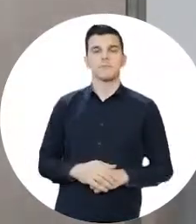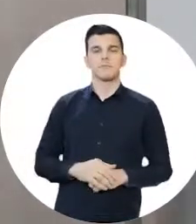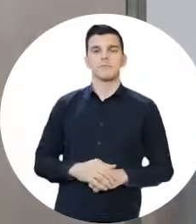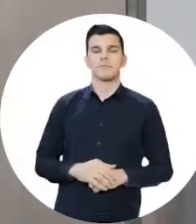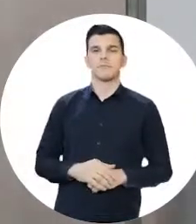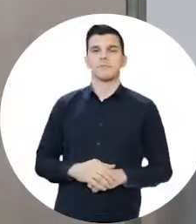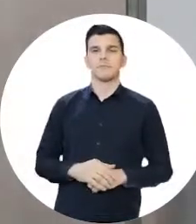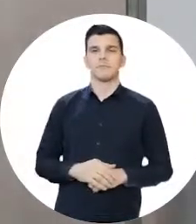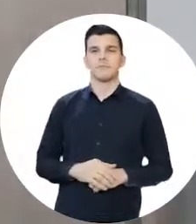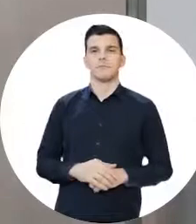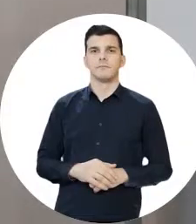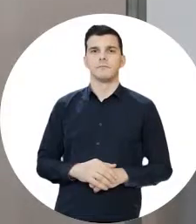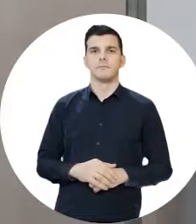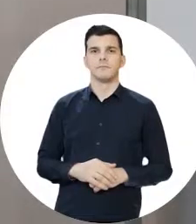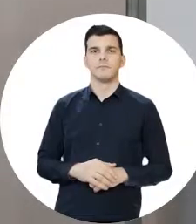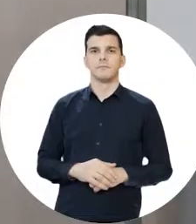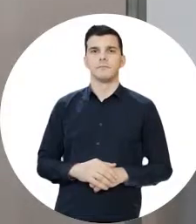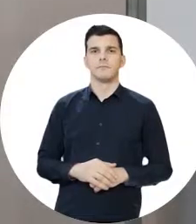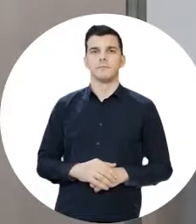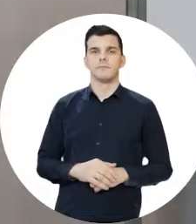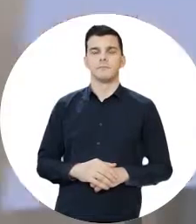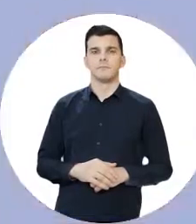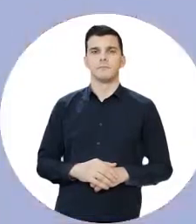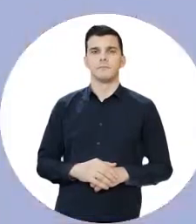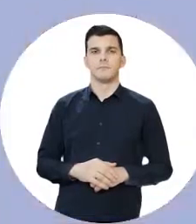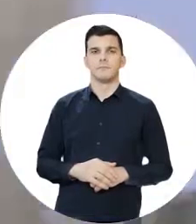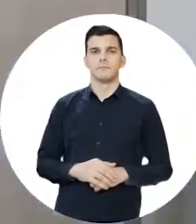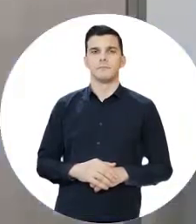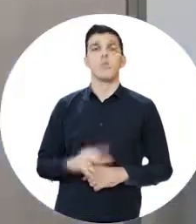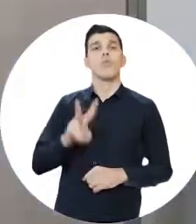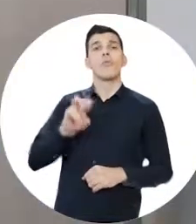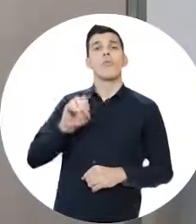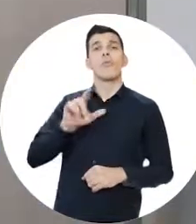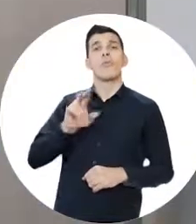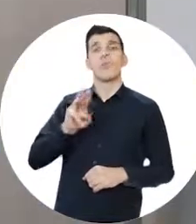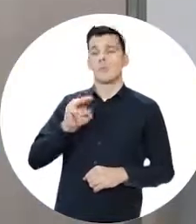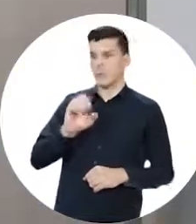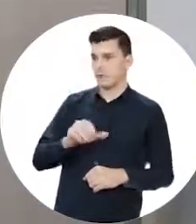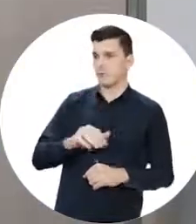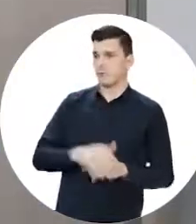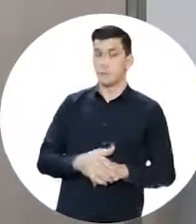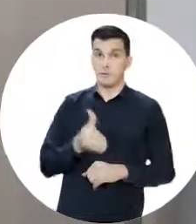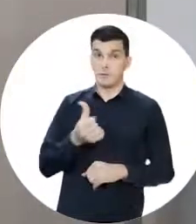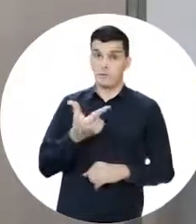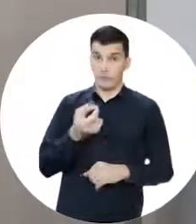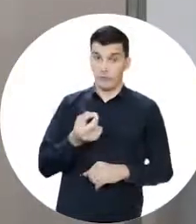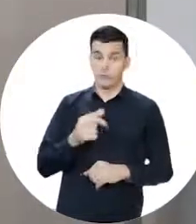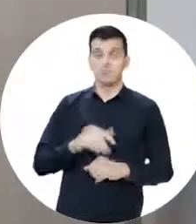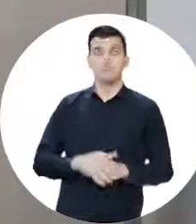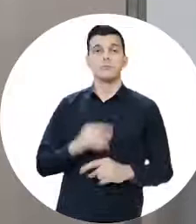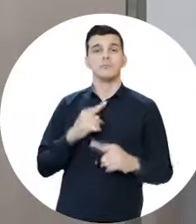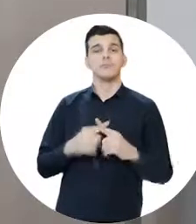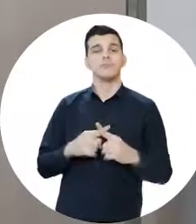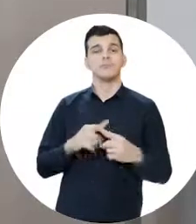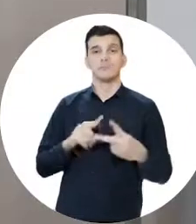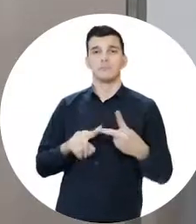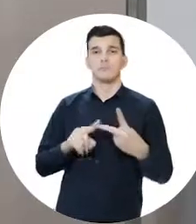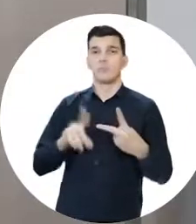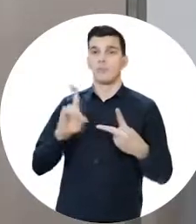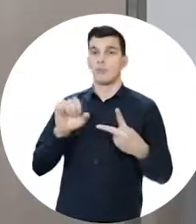da solução vezes a densidade dessa solução. Volume, 620, vezes a